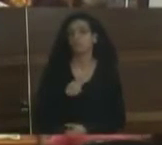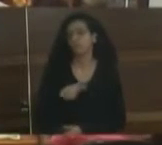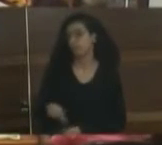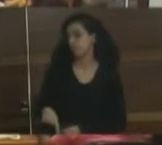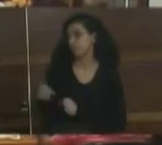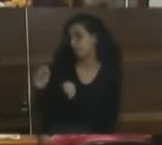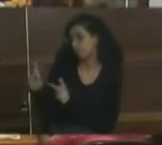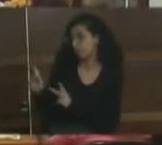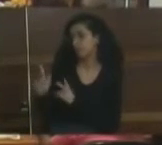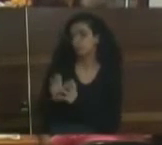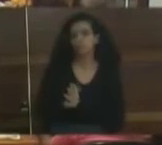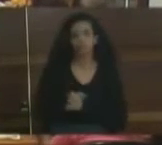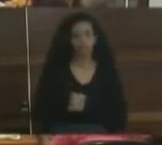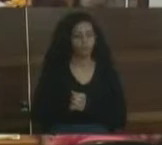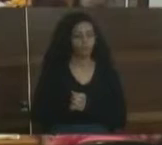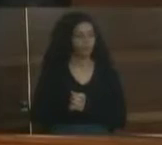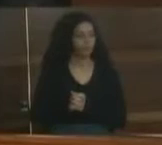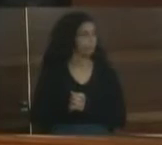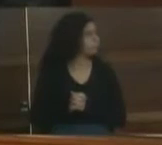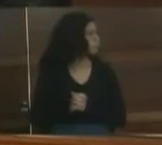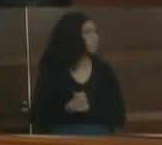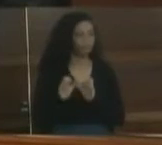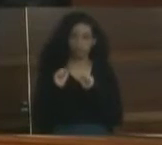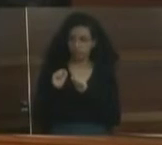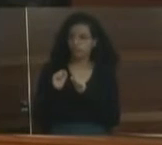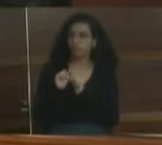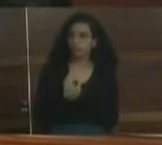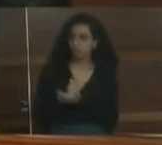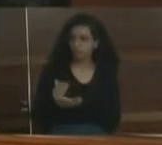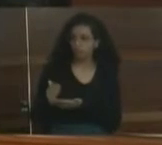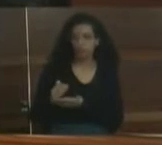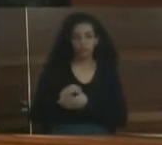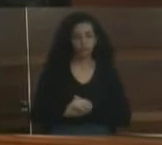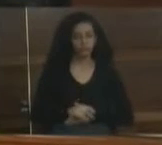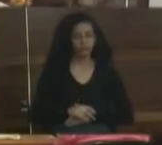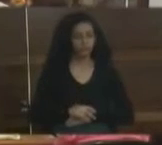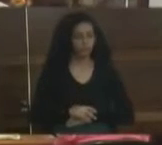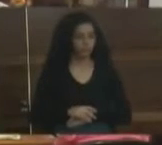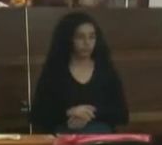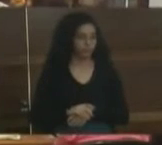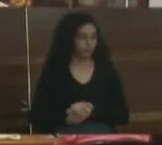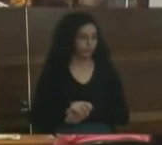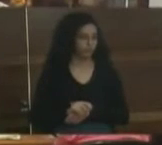e oque é podemos começar a apresentação